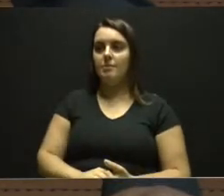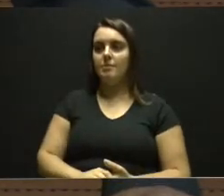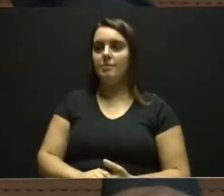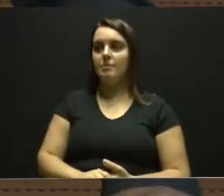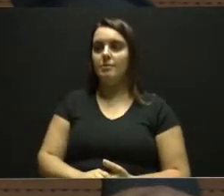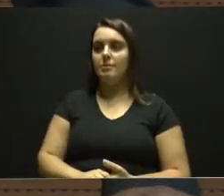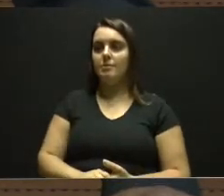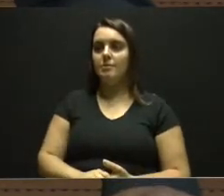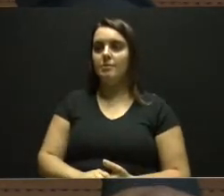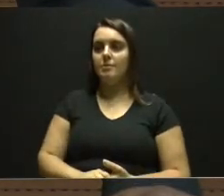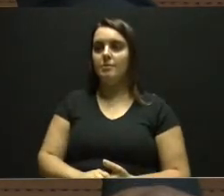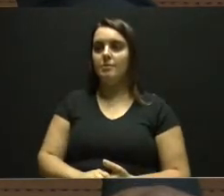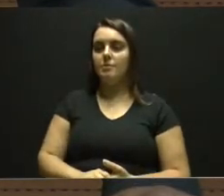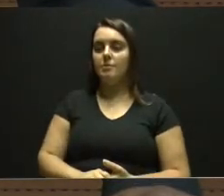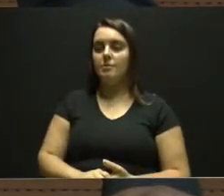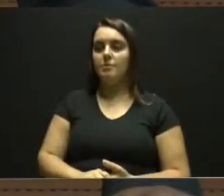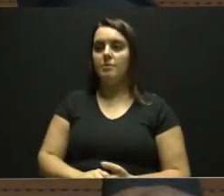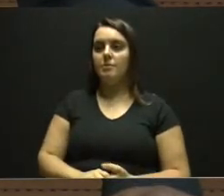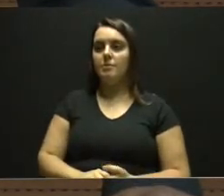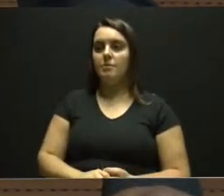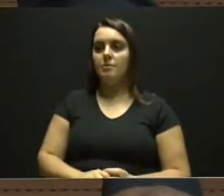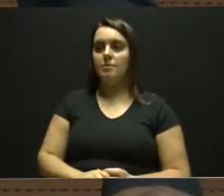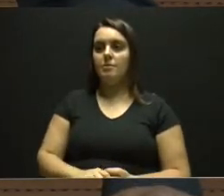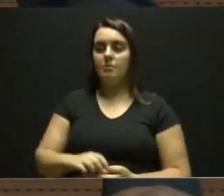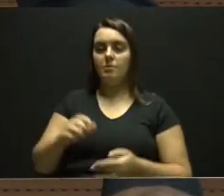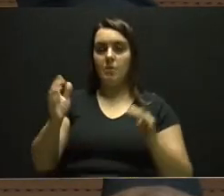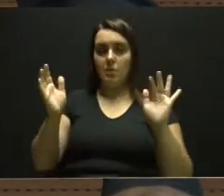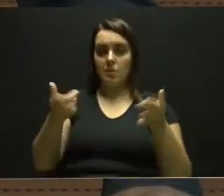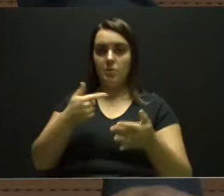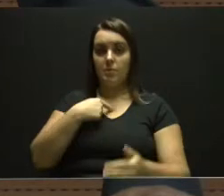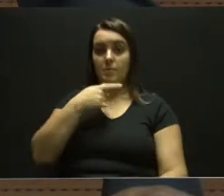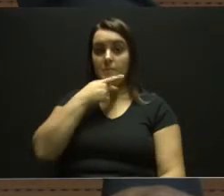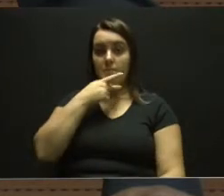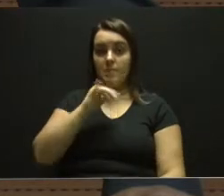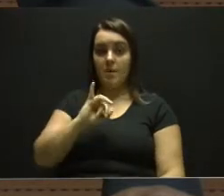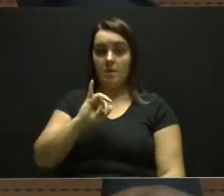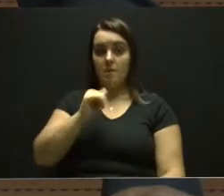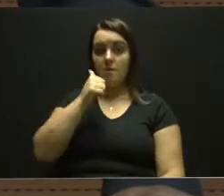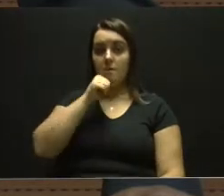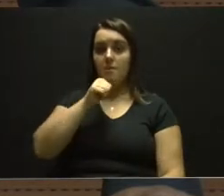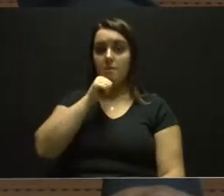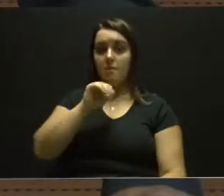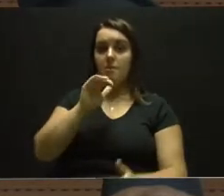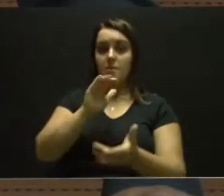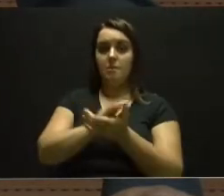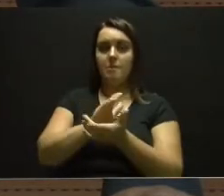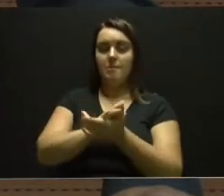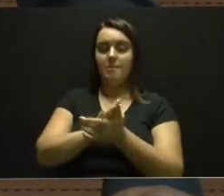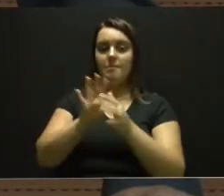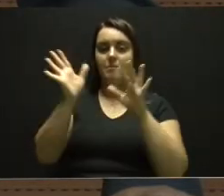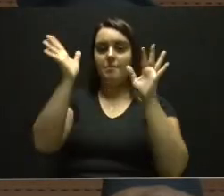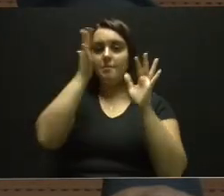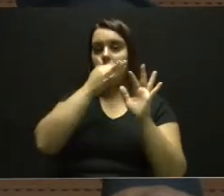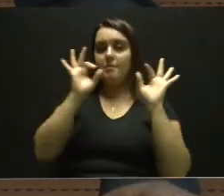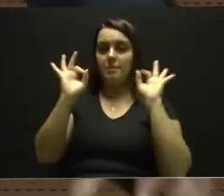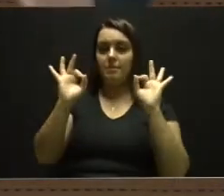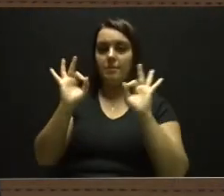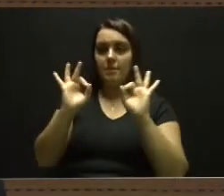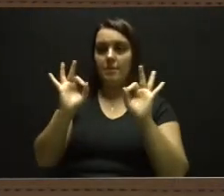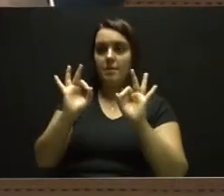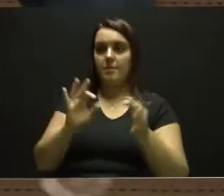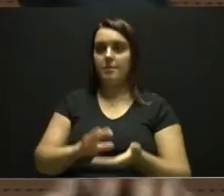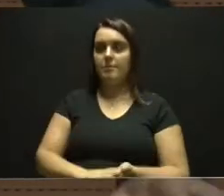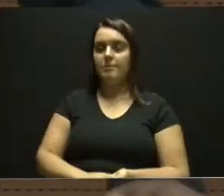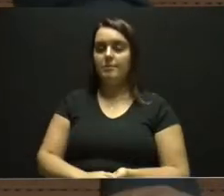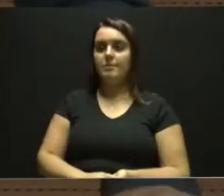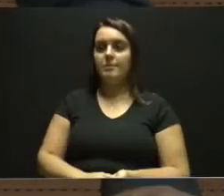hoje eu sou pai de uma menina de seis anos esposo da esposa linda que a ilha que deve estar me